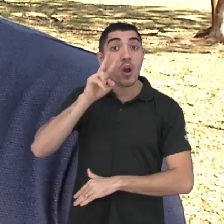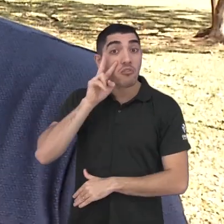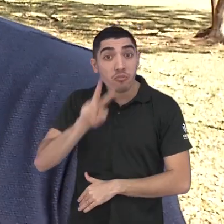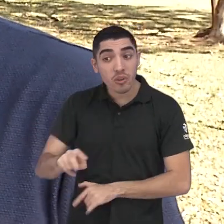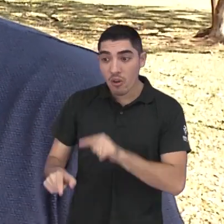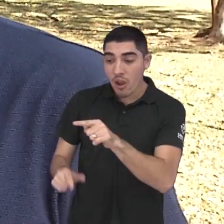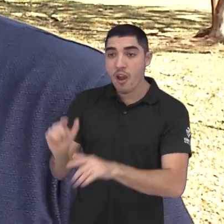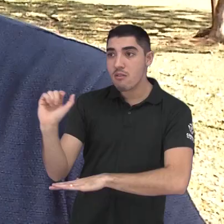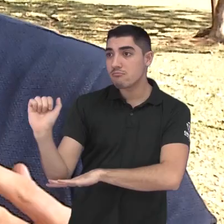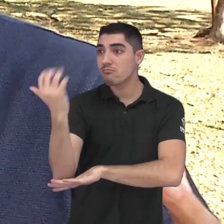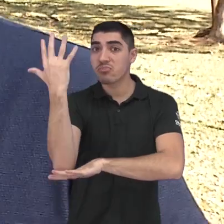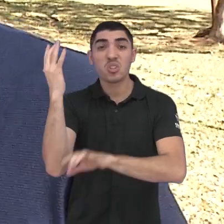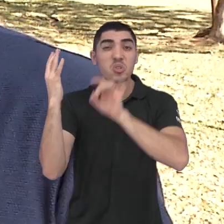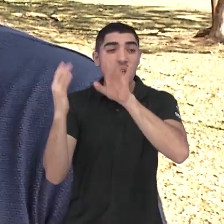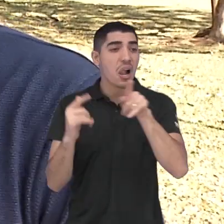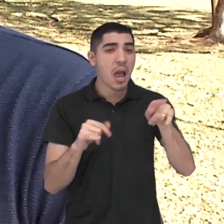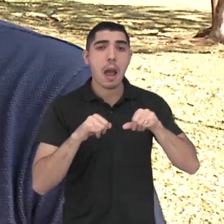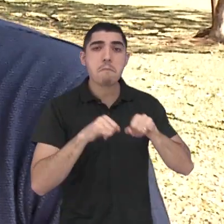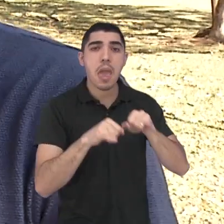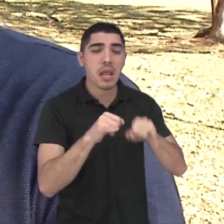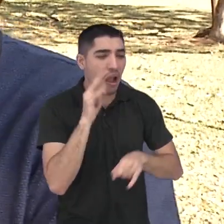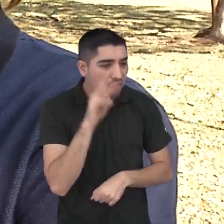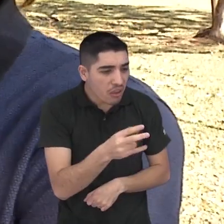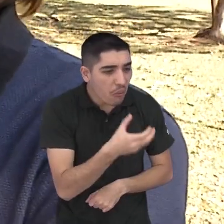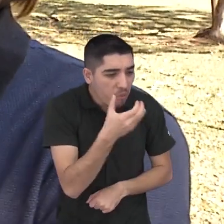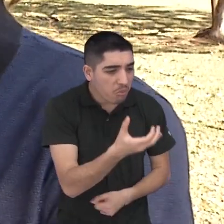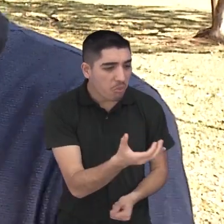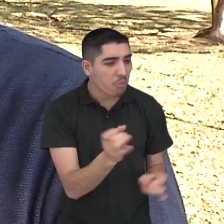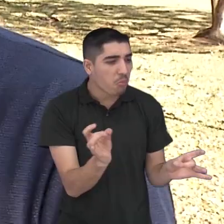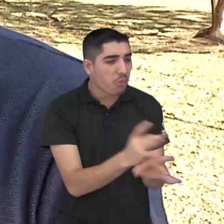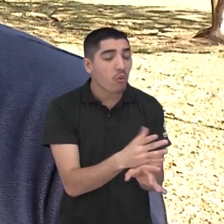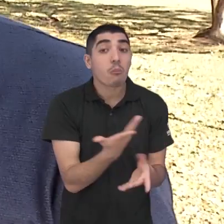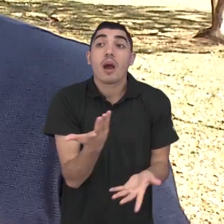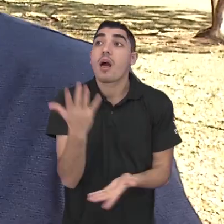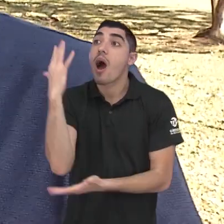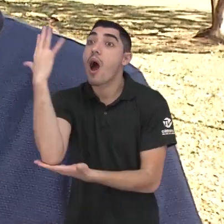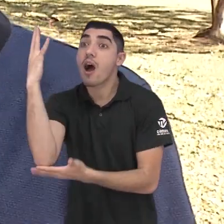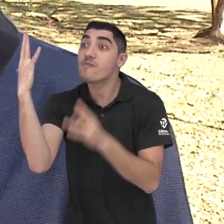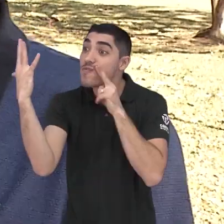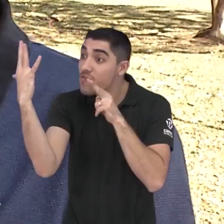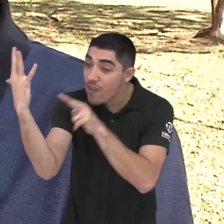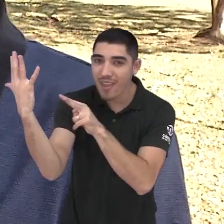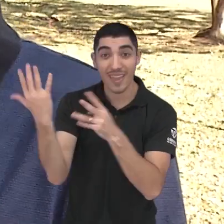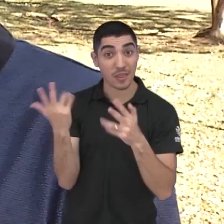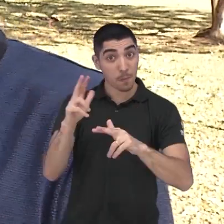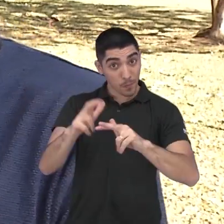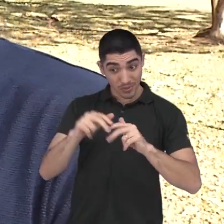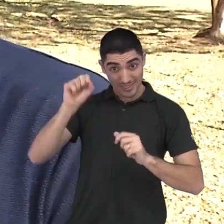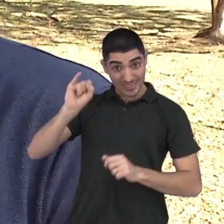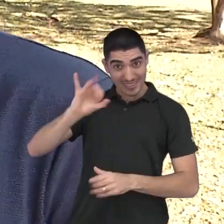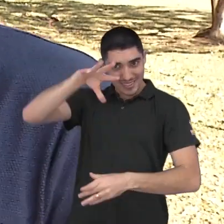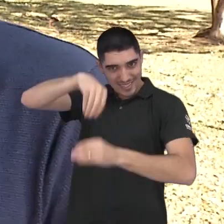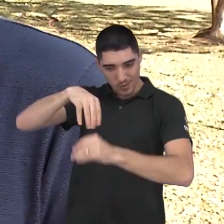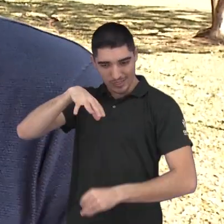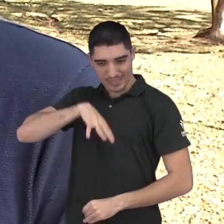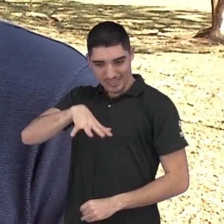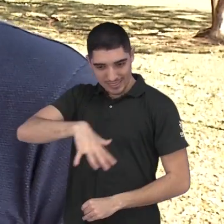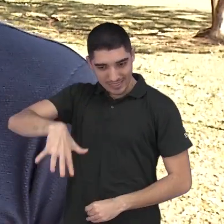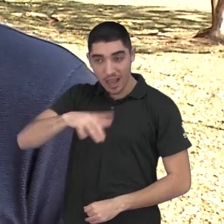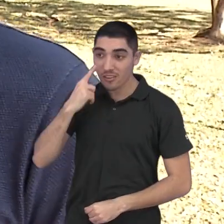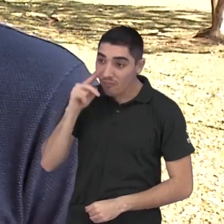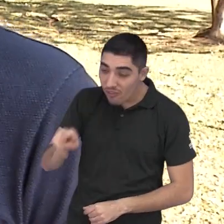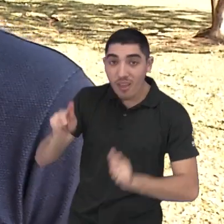da as crianças nunca tinha visto um pé de fruta Só via embalado no supermercado Então você tira esse essa compreensão de